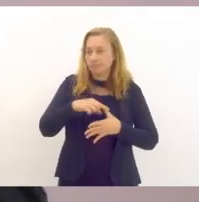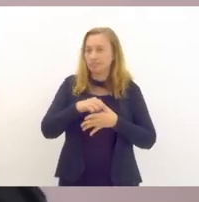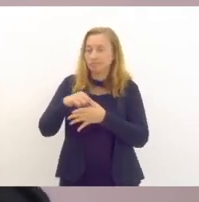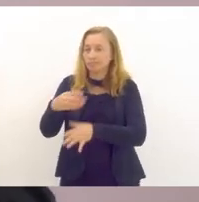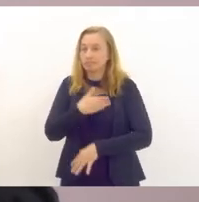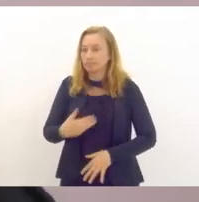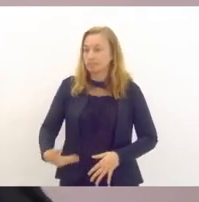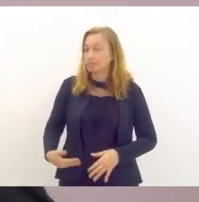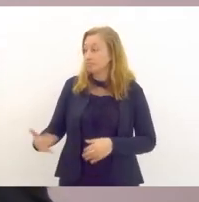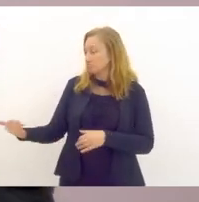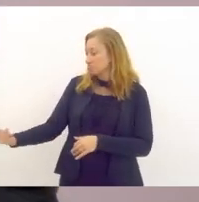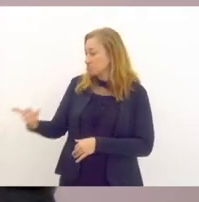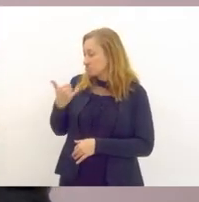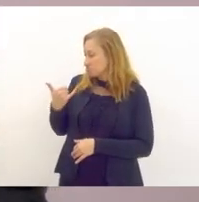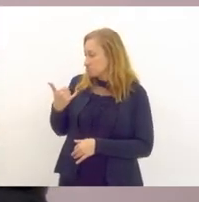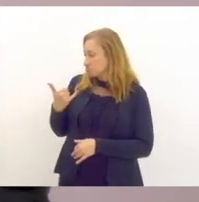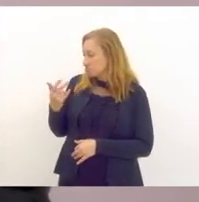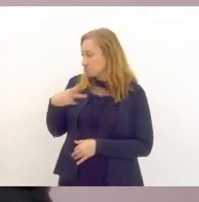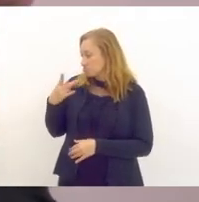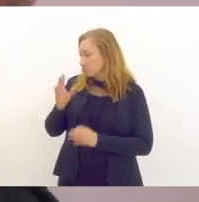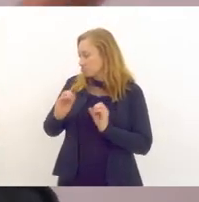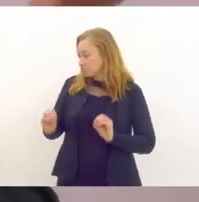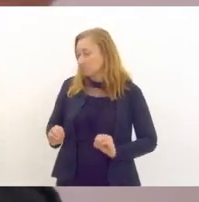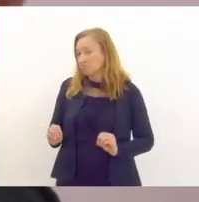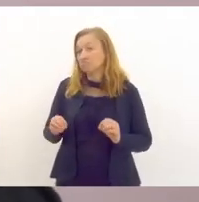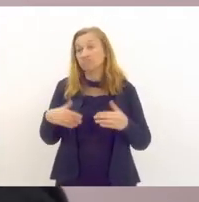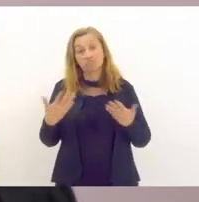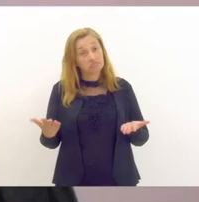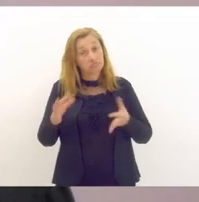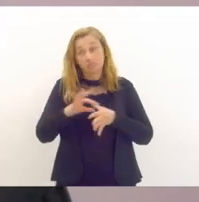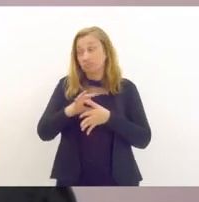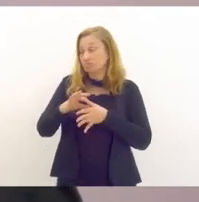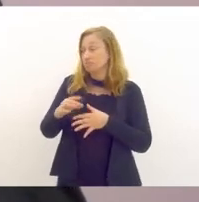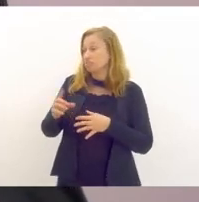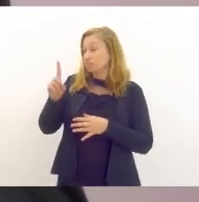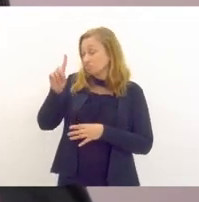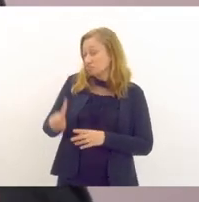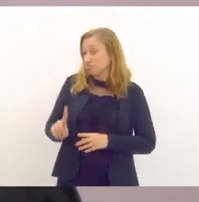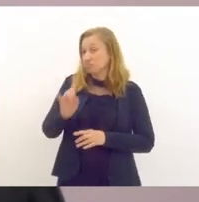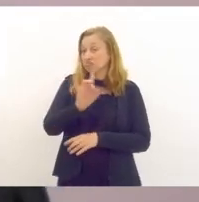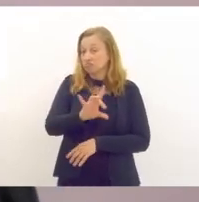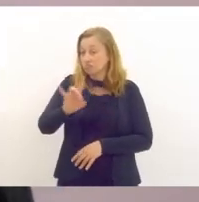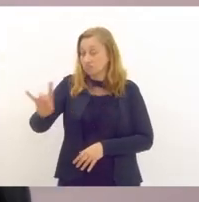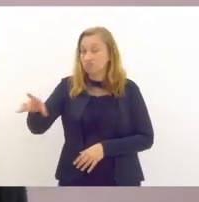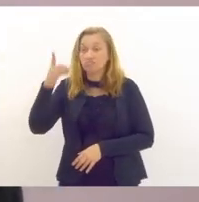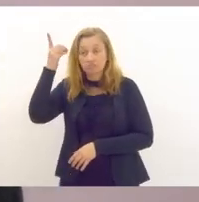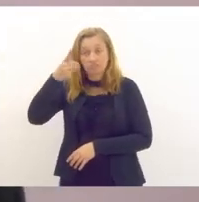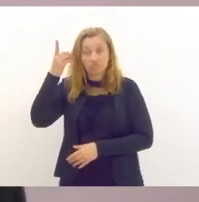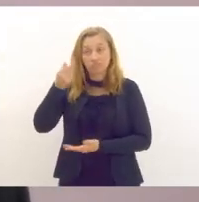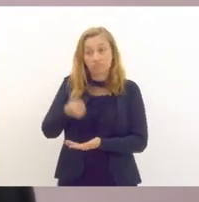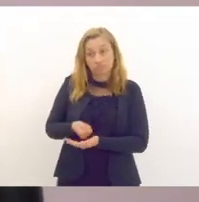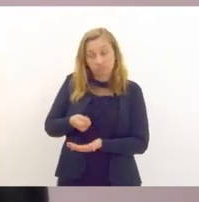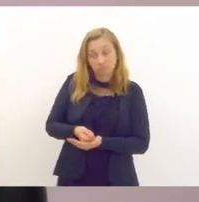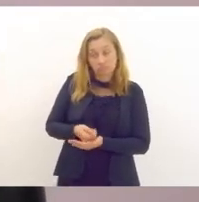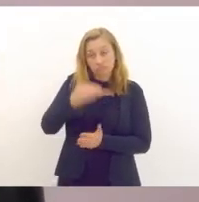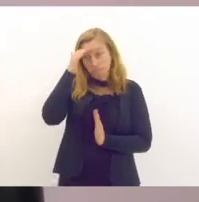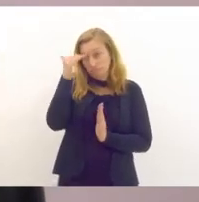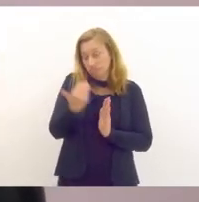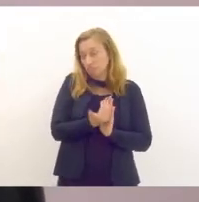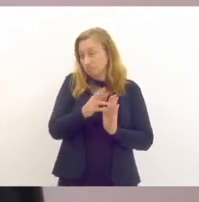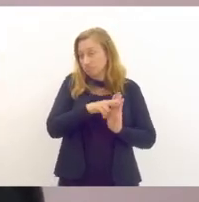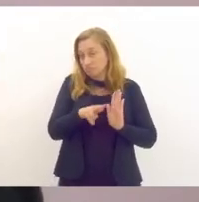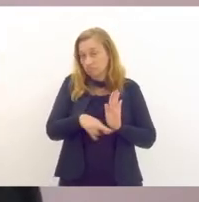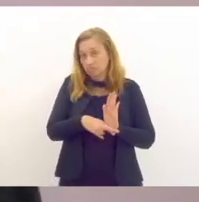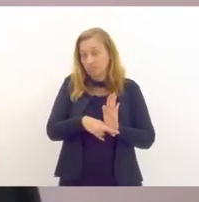para consultar mas fez obstrução é direito de cada Deputado aqui exigir que se cumpro Regimento e